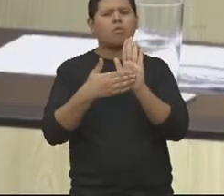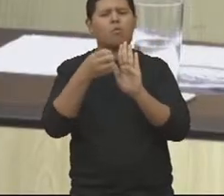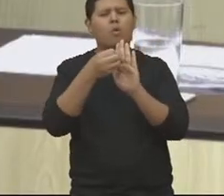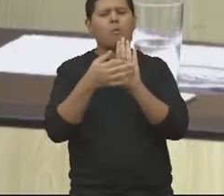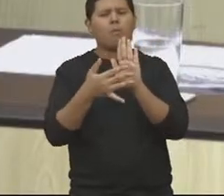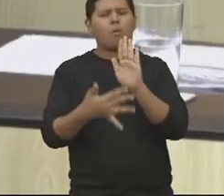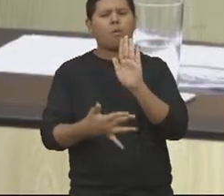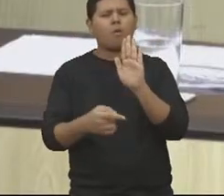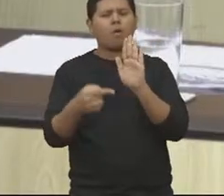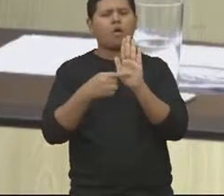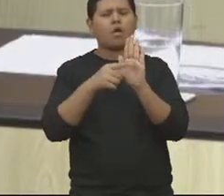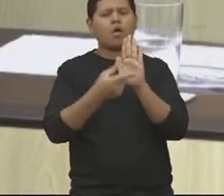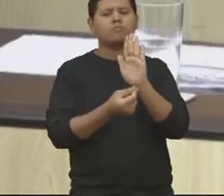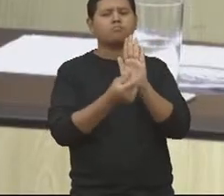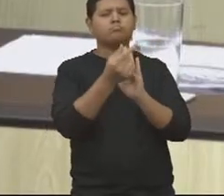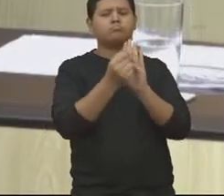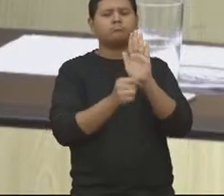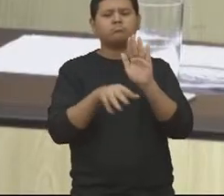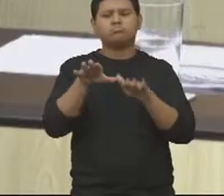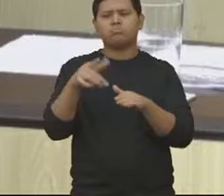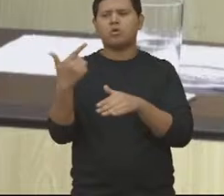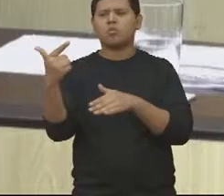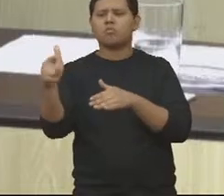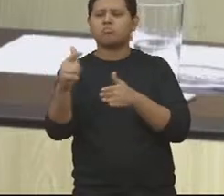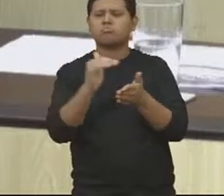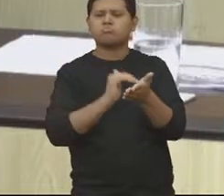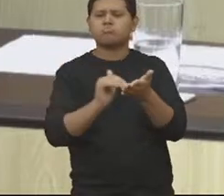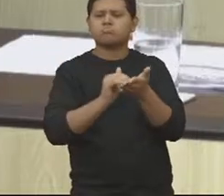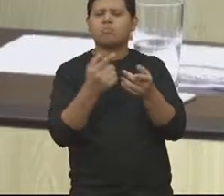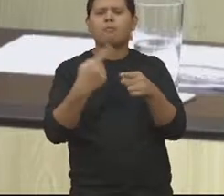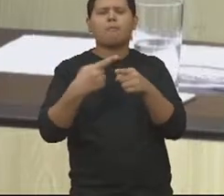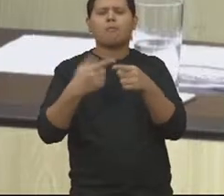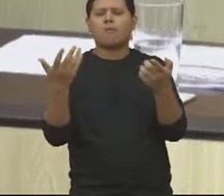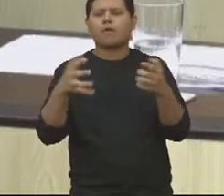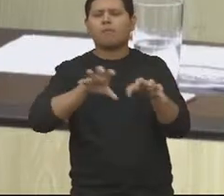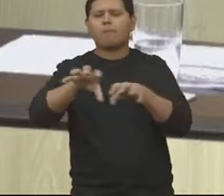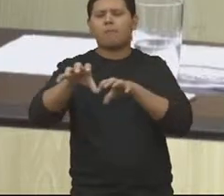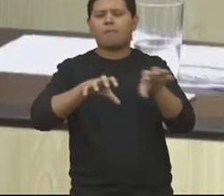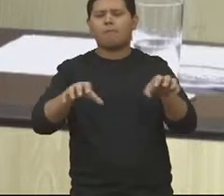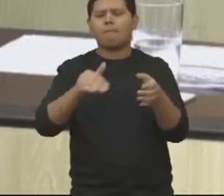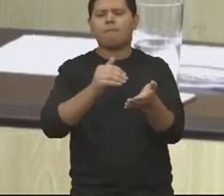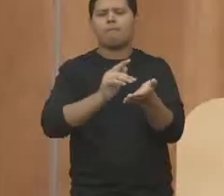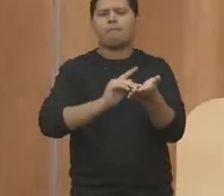investimentos irrisórios em algumas secretarias tão importantes?